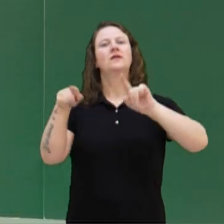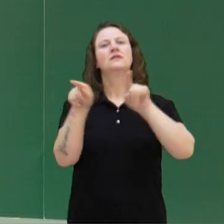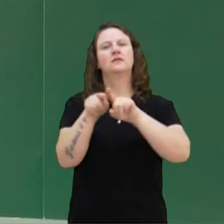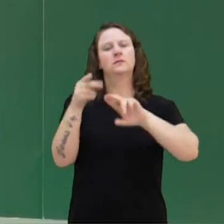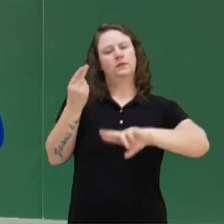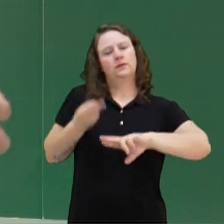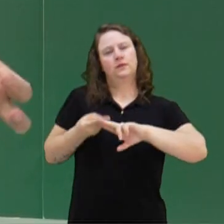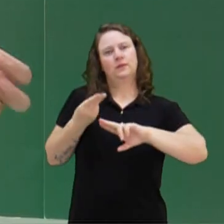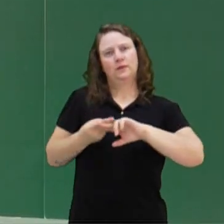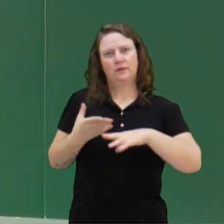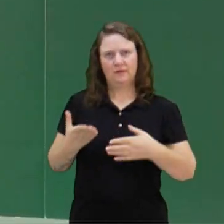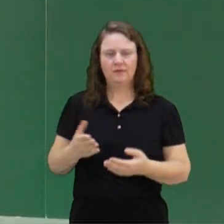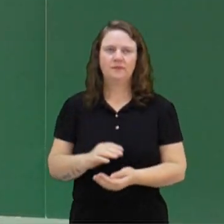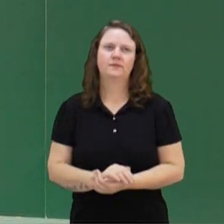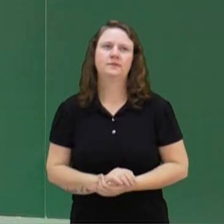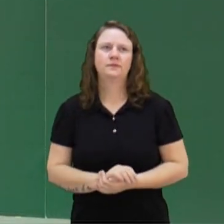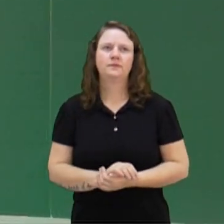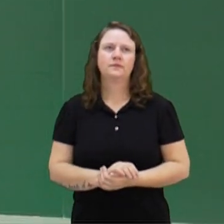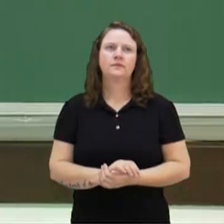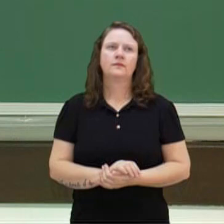Colocar o hífen.